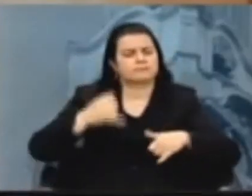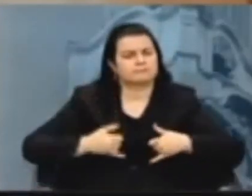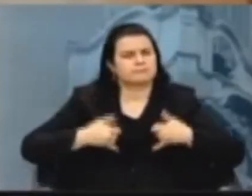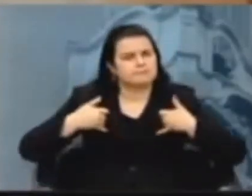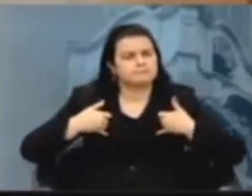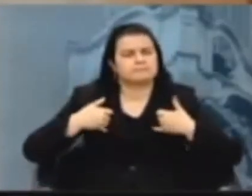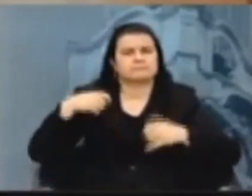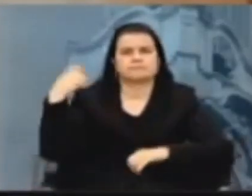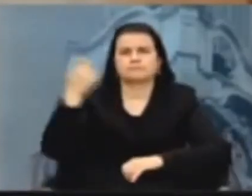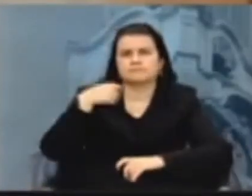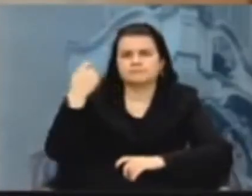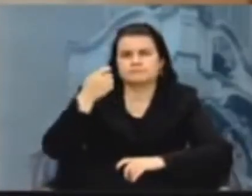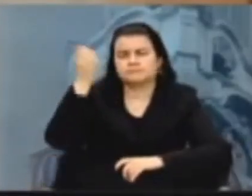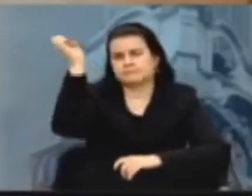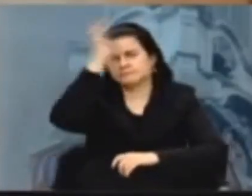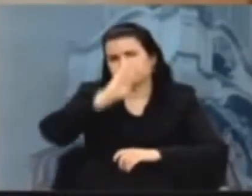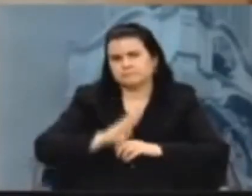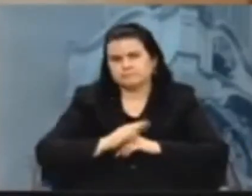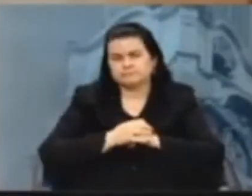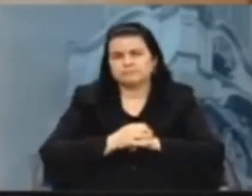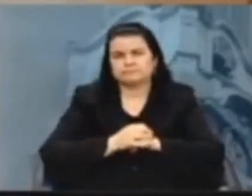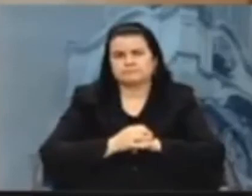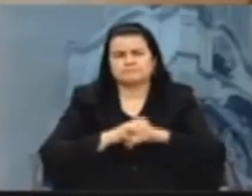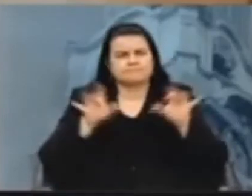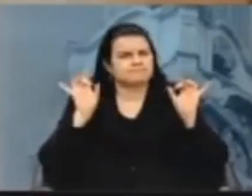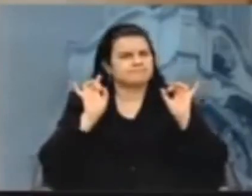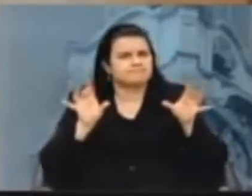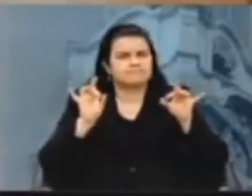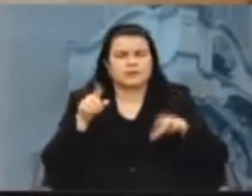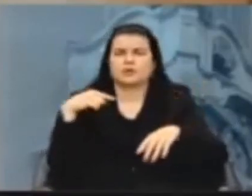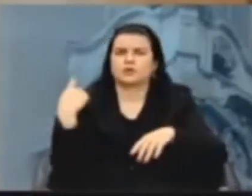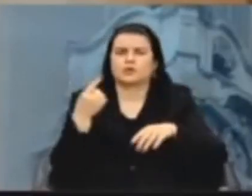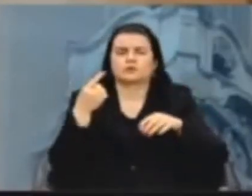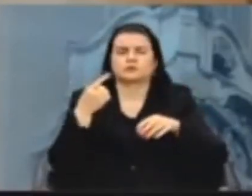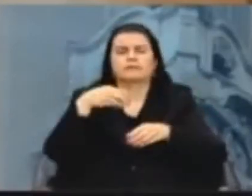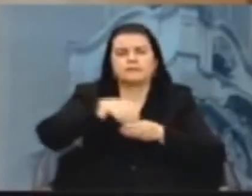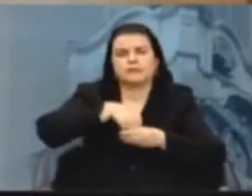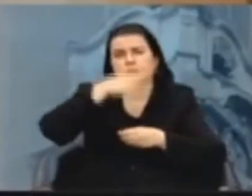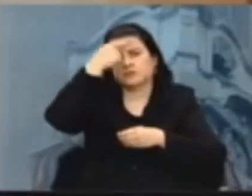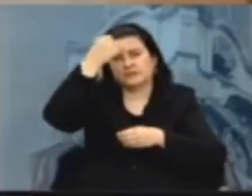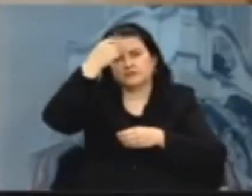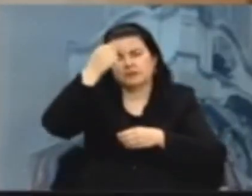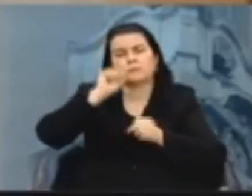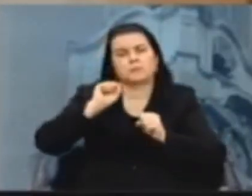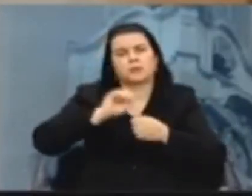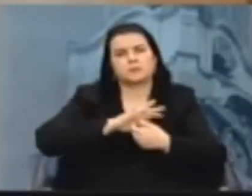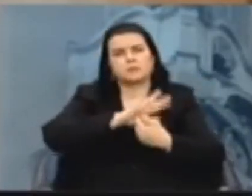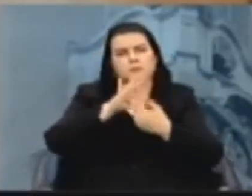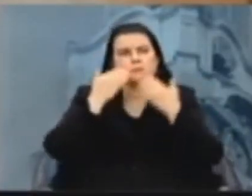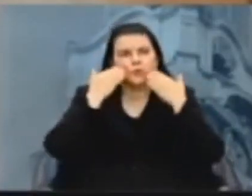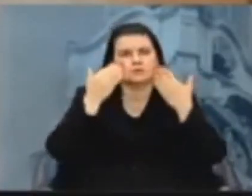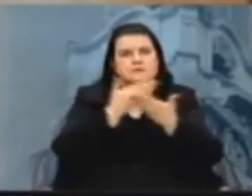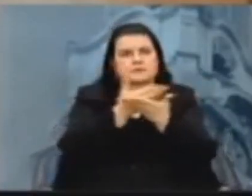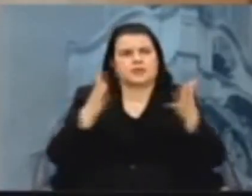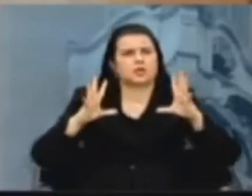e o Brasil. O prestígio de nossa universidade é um cartão de apresentação para Porto